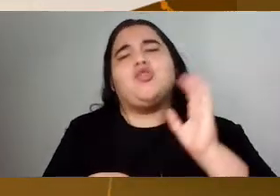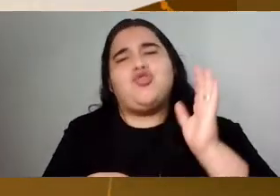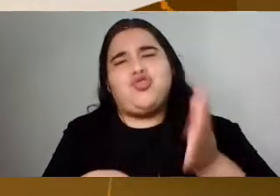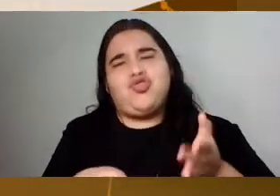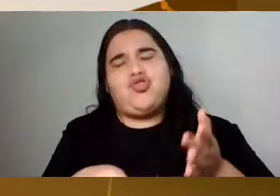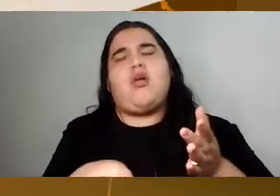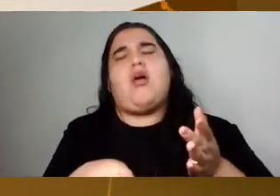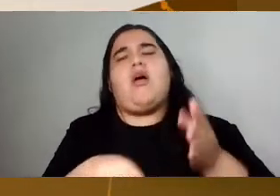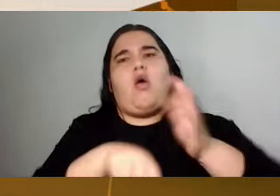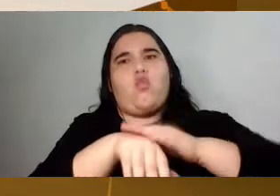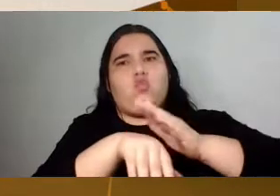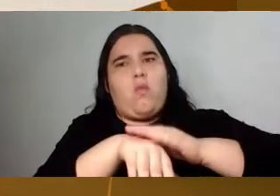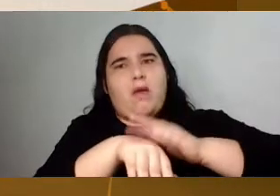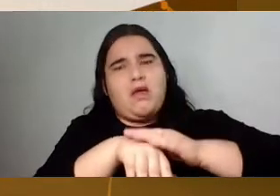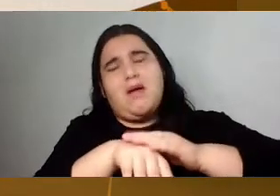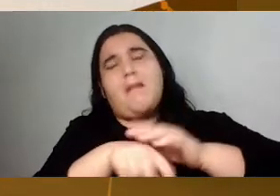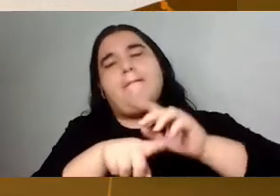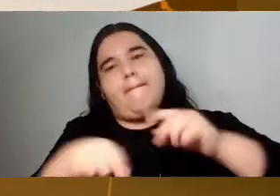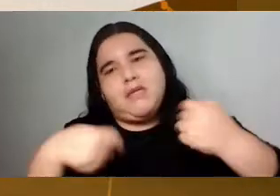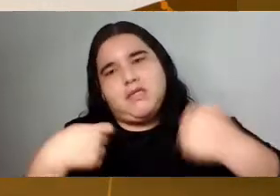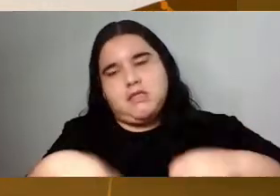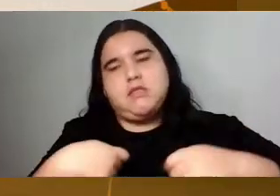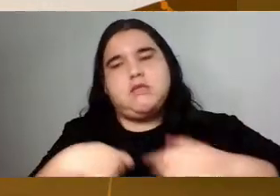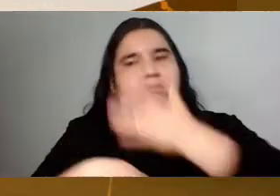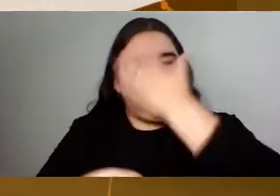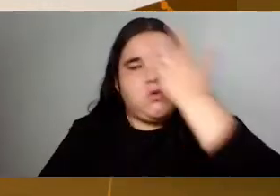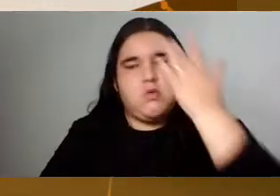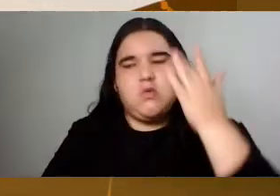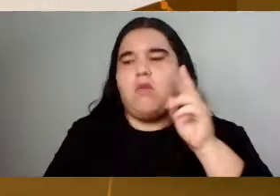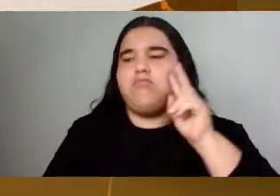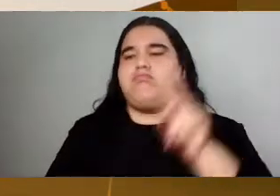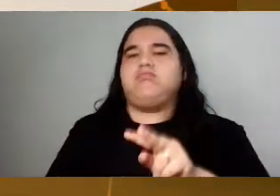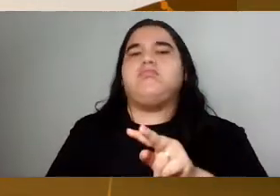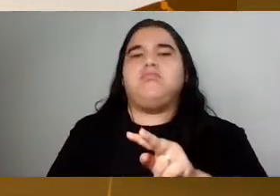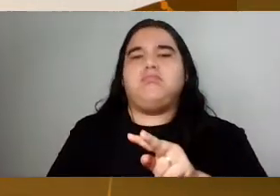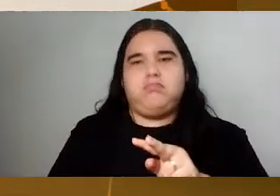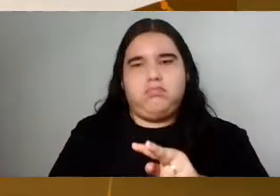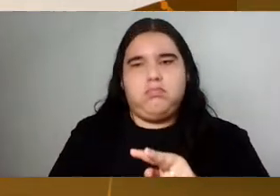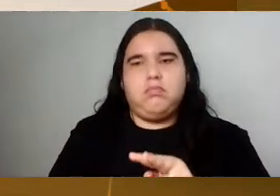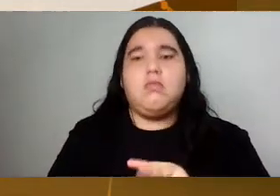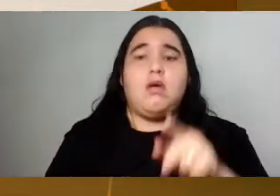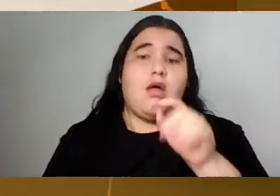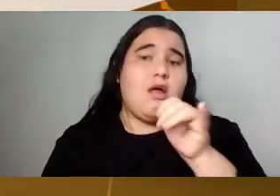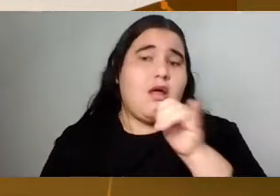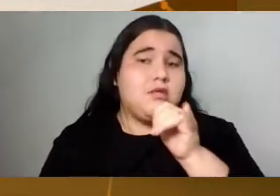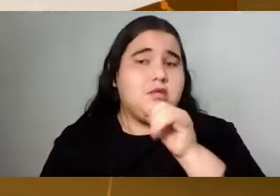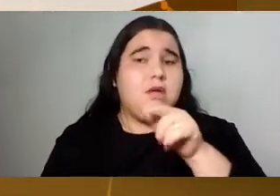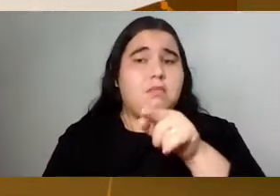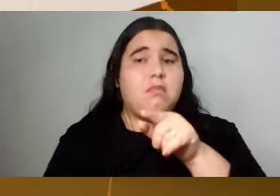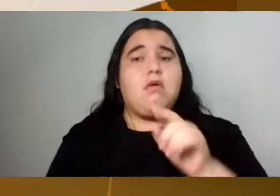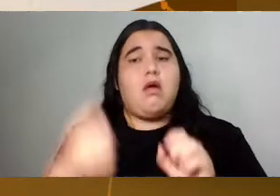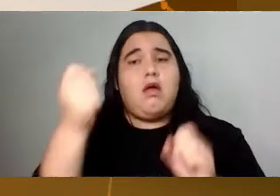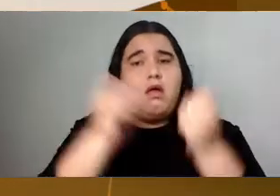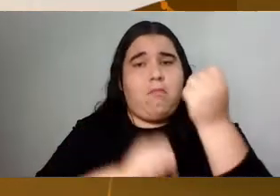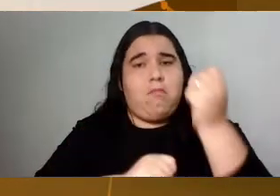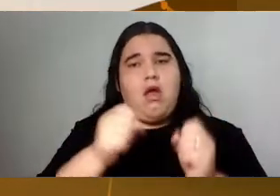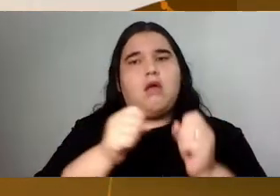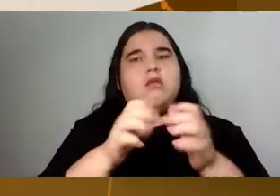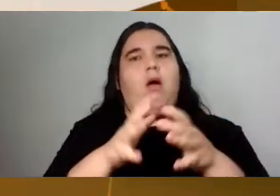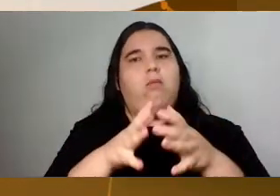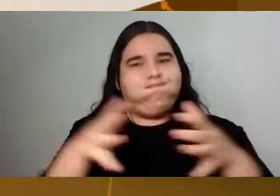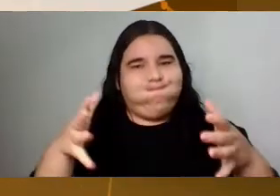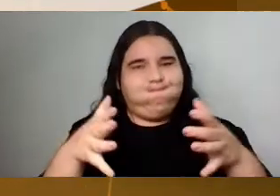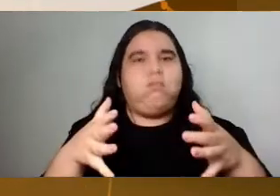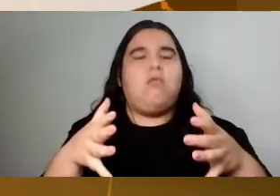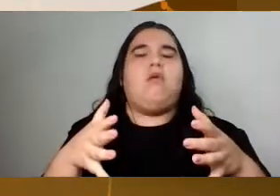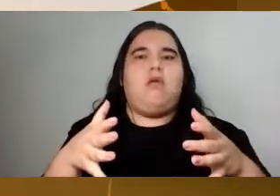elas precisam de um acompanhamento. Então, aqui é um exemplo de uma máquina, é uma máquina bastante robusta que nós temos na empresa, uma